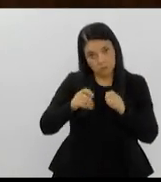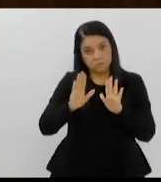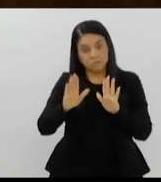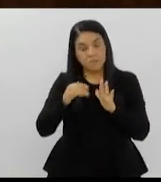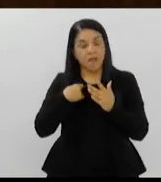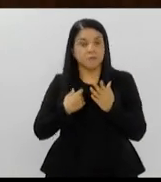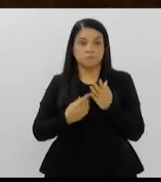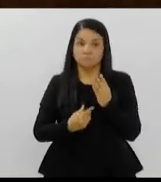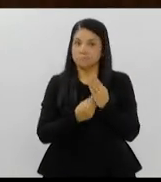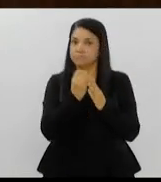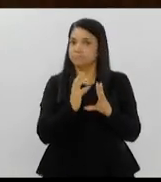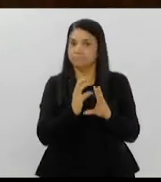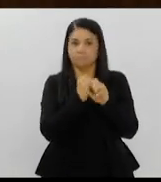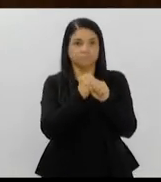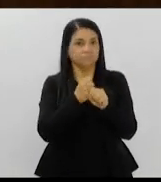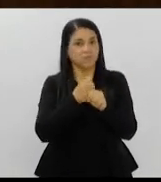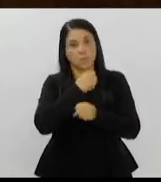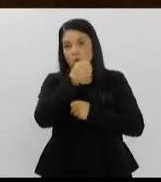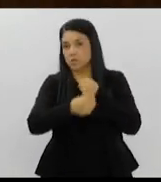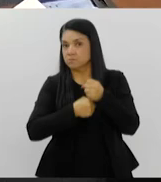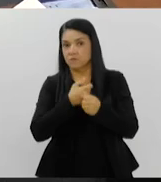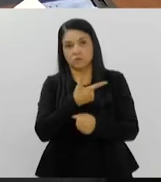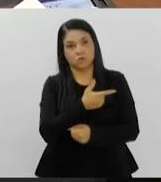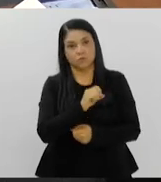no orçamento 2025.